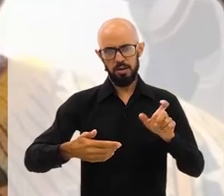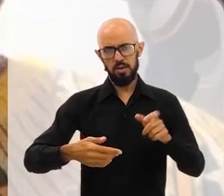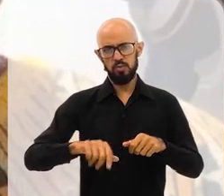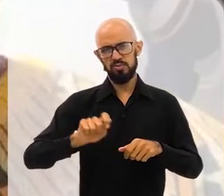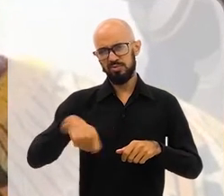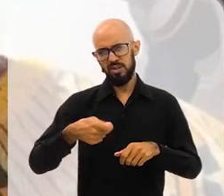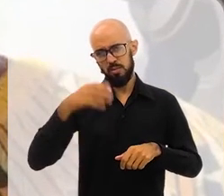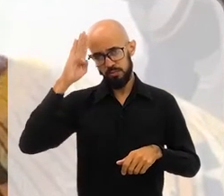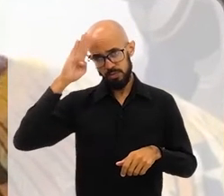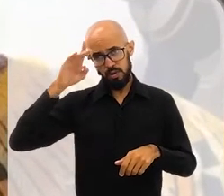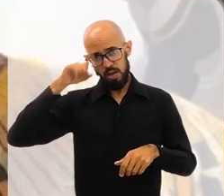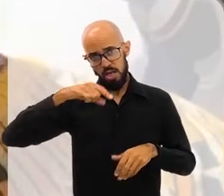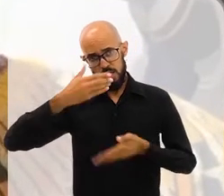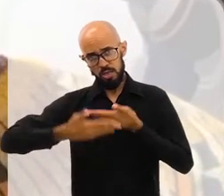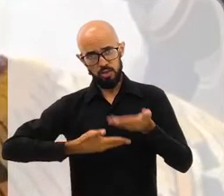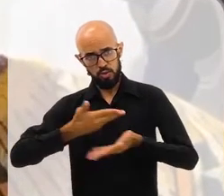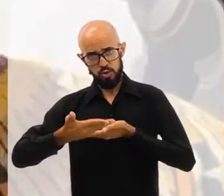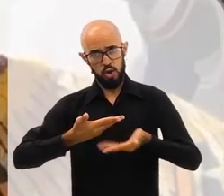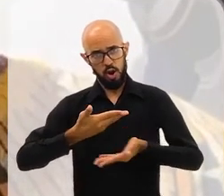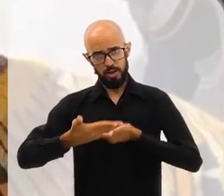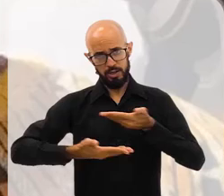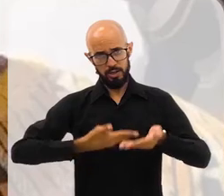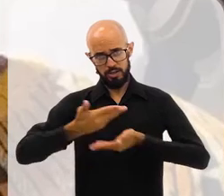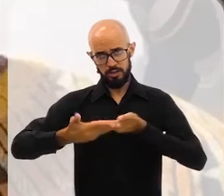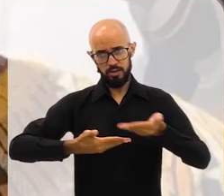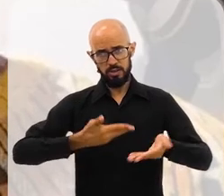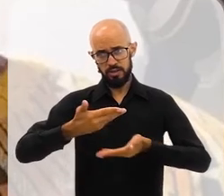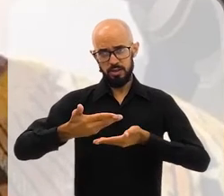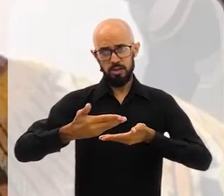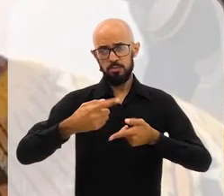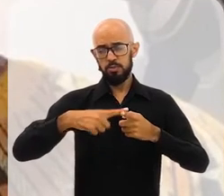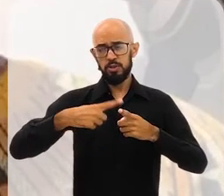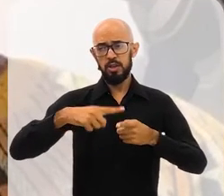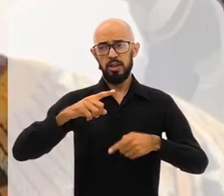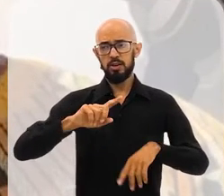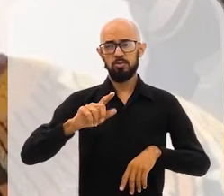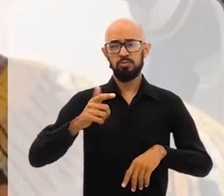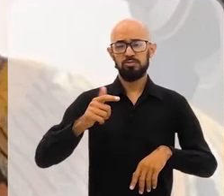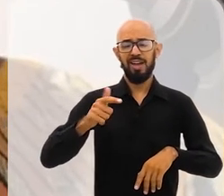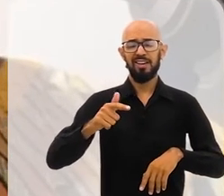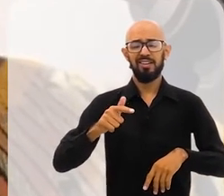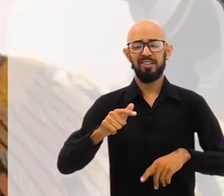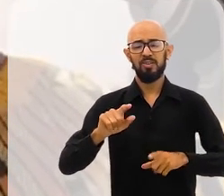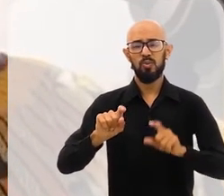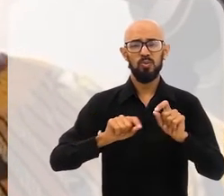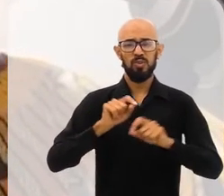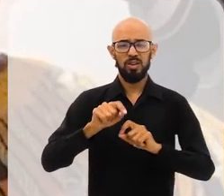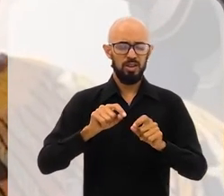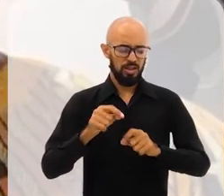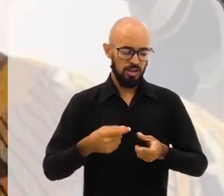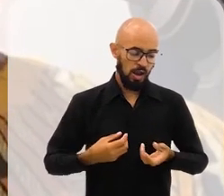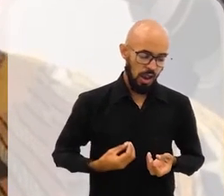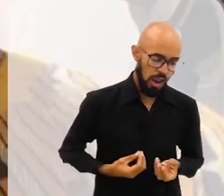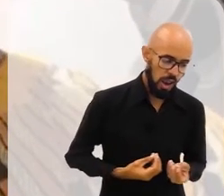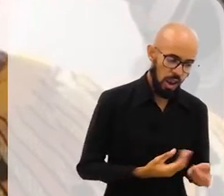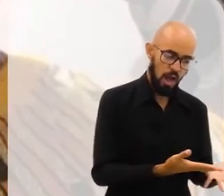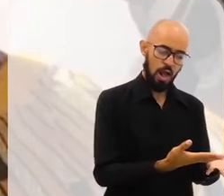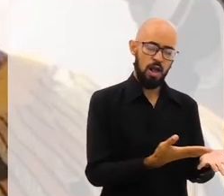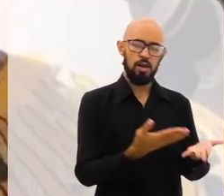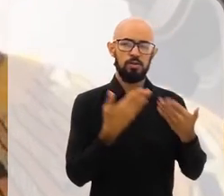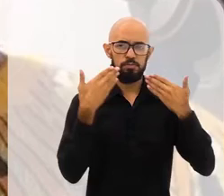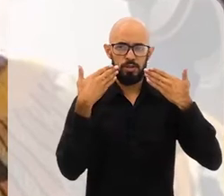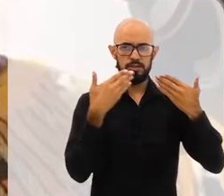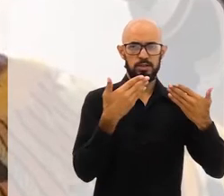mais essa do que levava muito não lá e o espetáculo